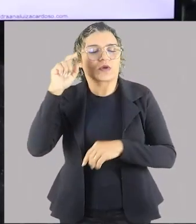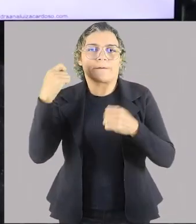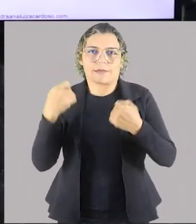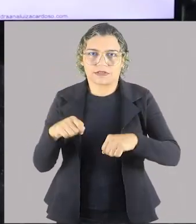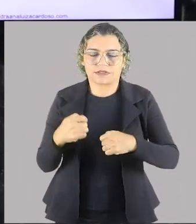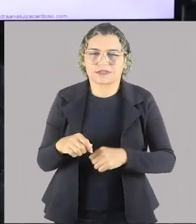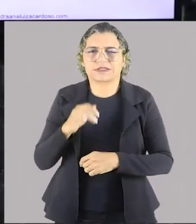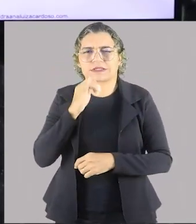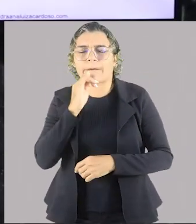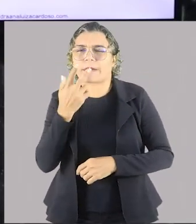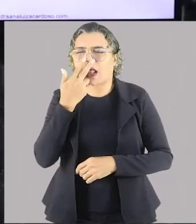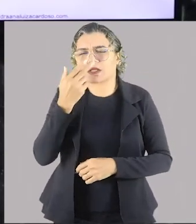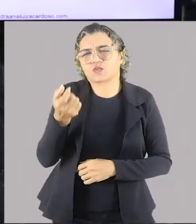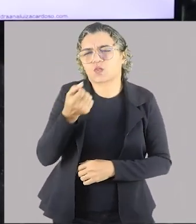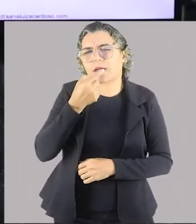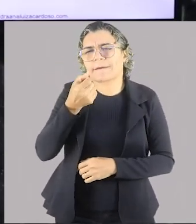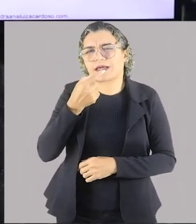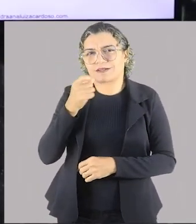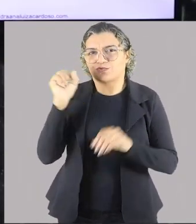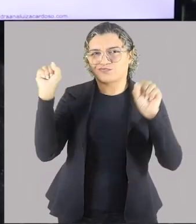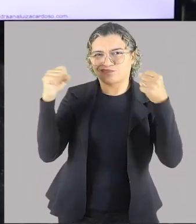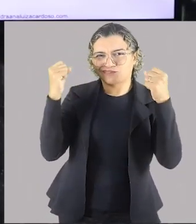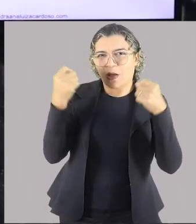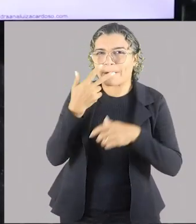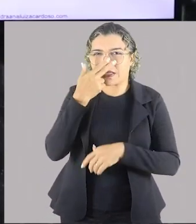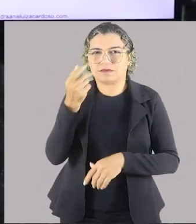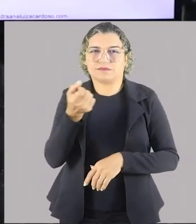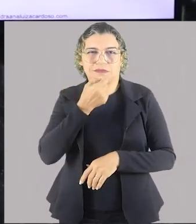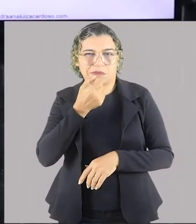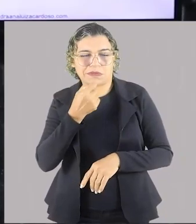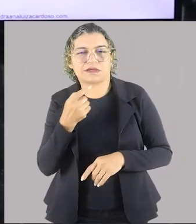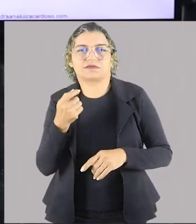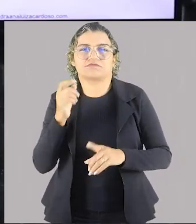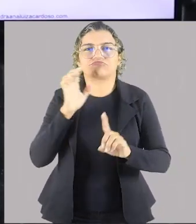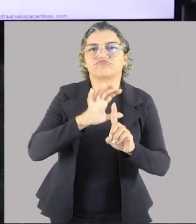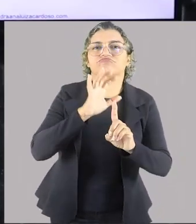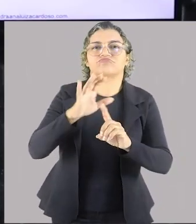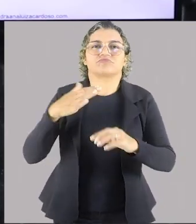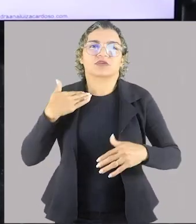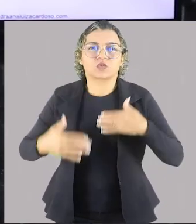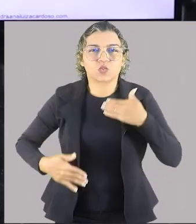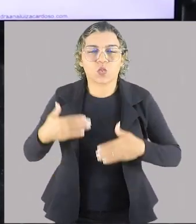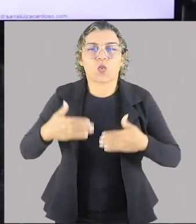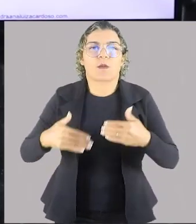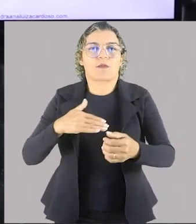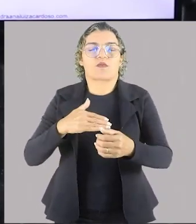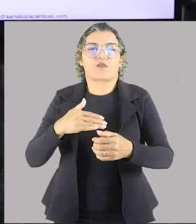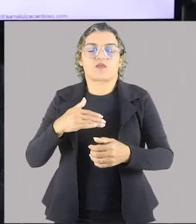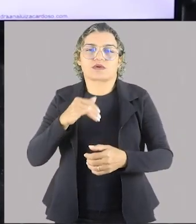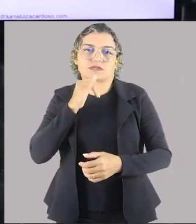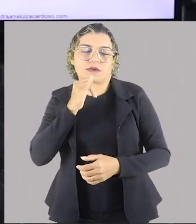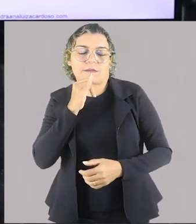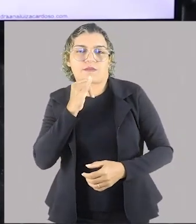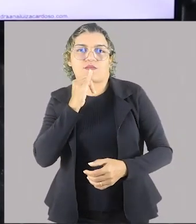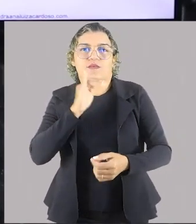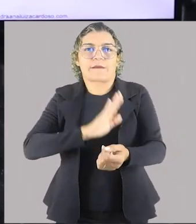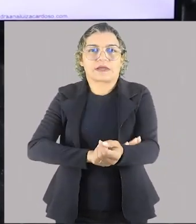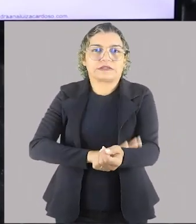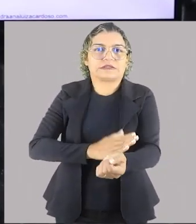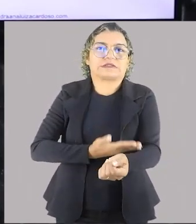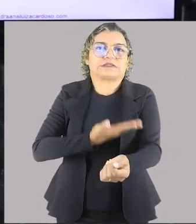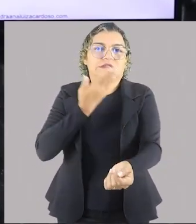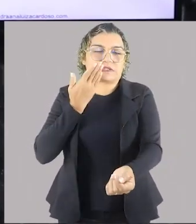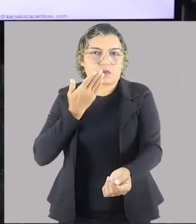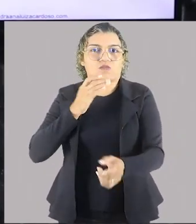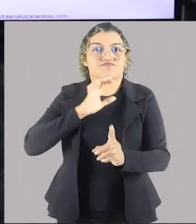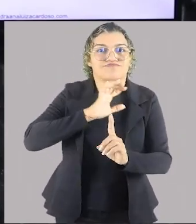como se fosse um remédio que ele precisa tomar todos os dias para sempre estar mantendo a pressão arterial dele dentro dos padrões